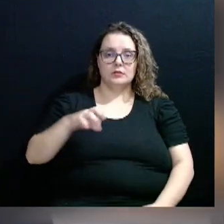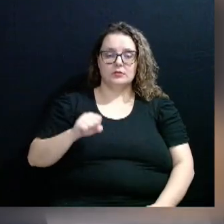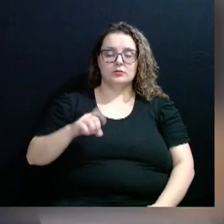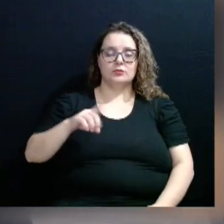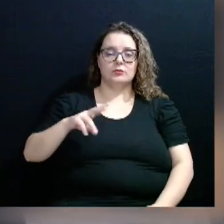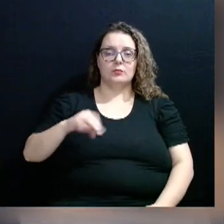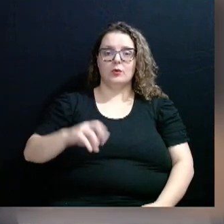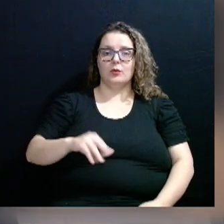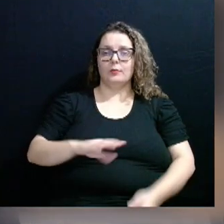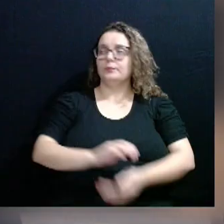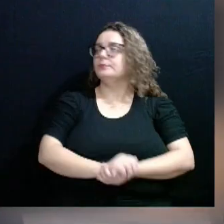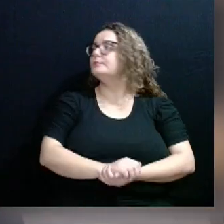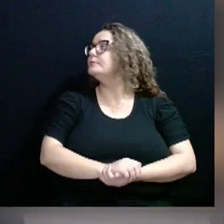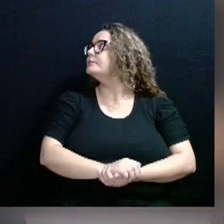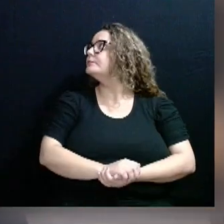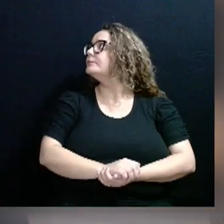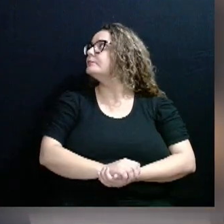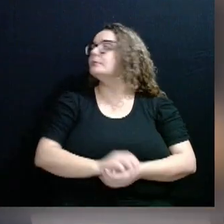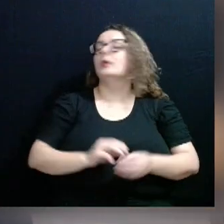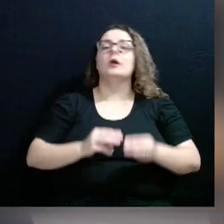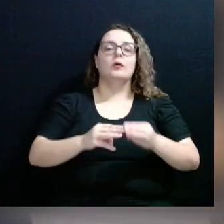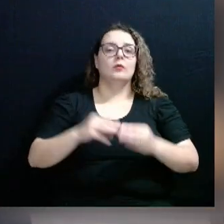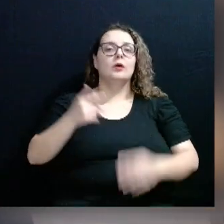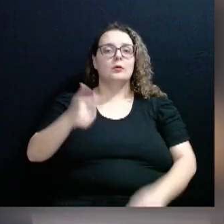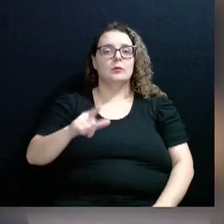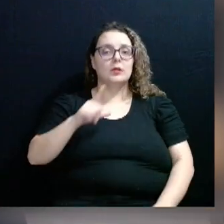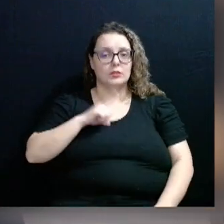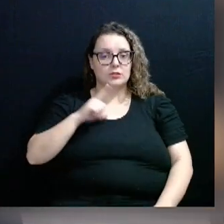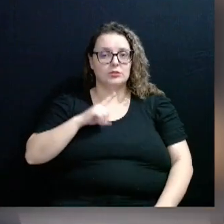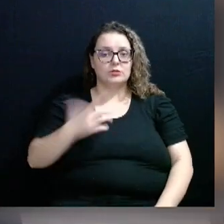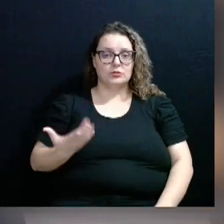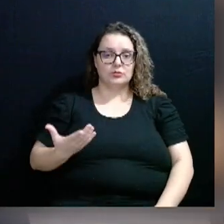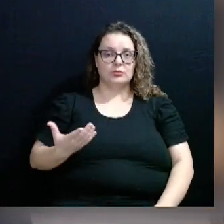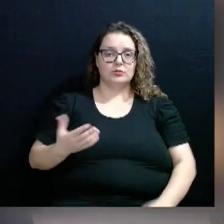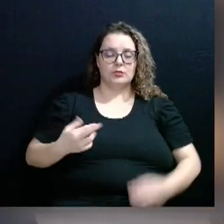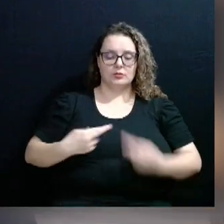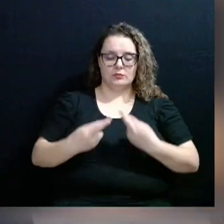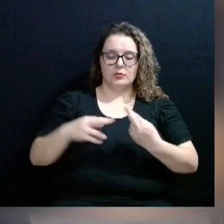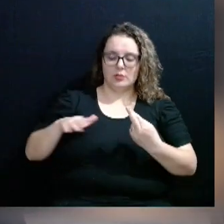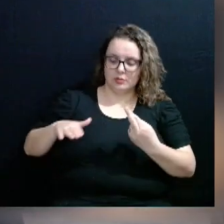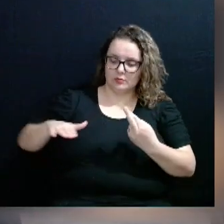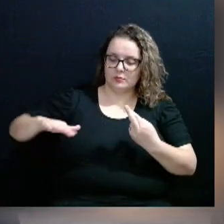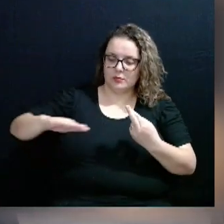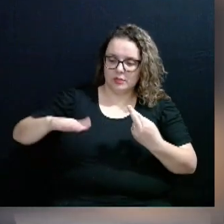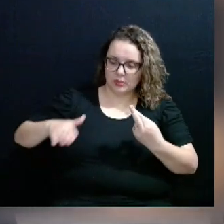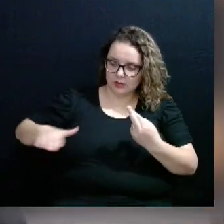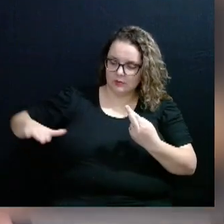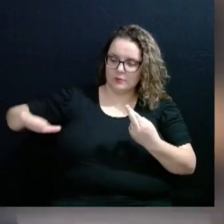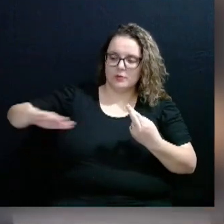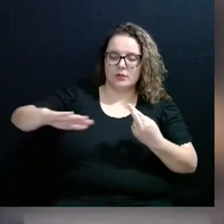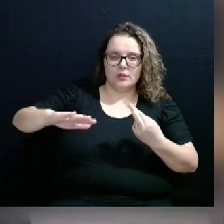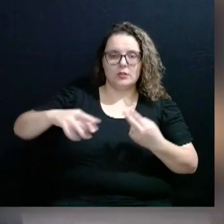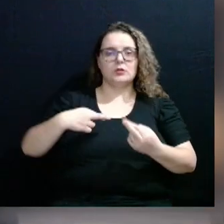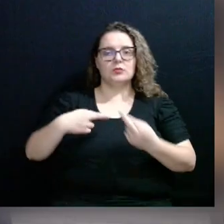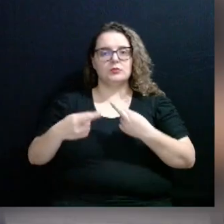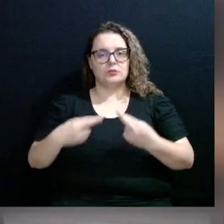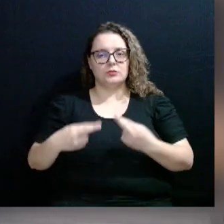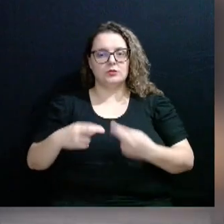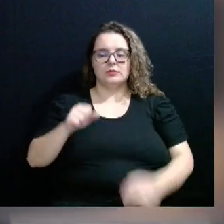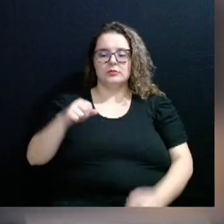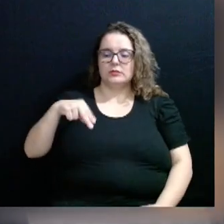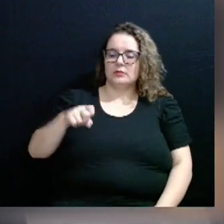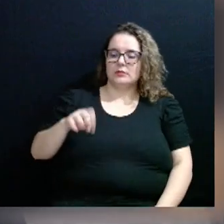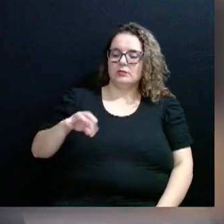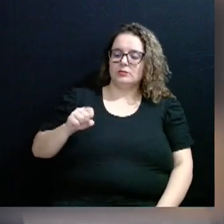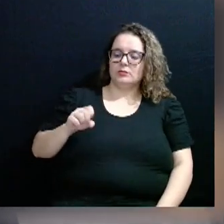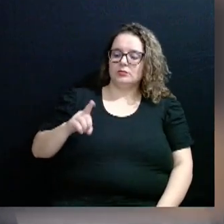moção no sentido de que haja a duplicação das marginais, de que a rodovia Santos Dumont melhore a sua